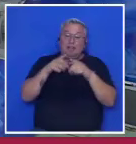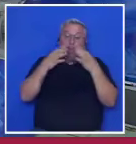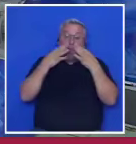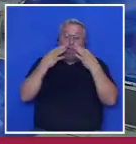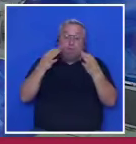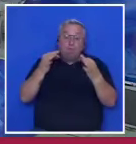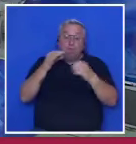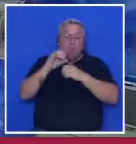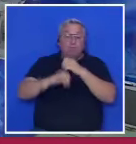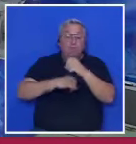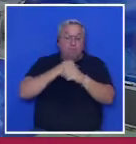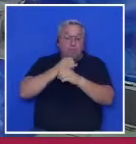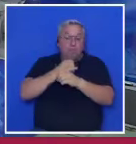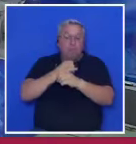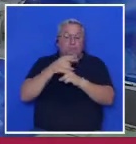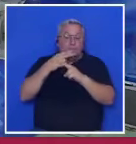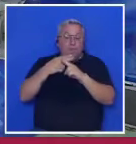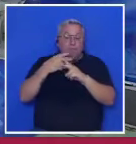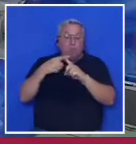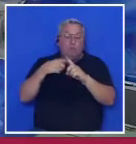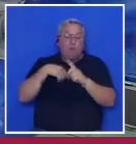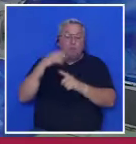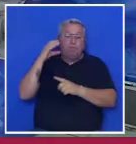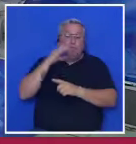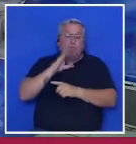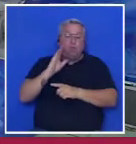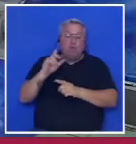fiquem atentos ao site da Caixa, pois em breve